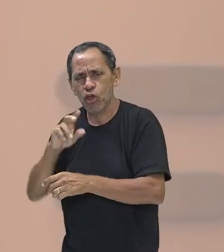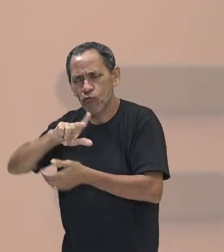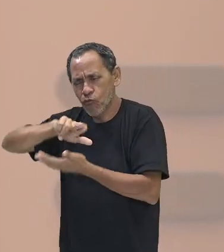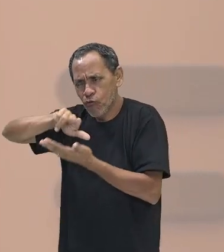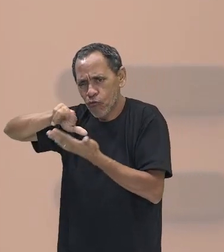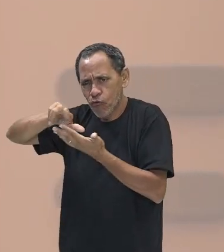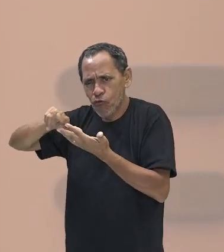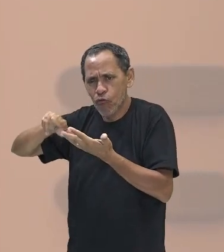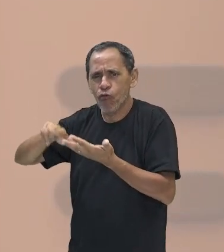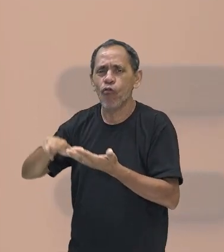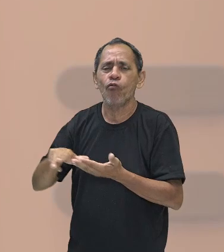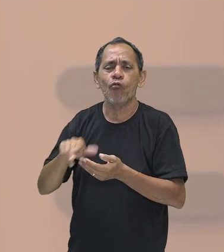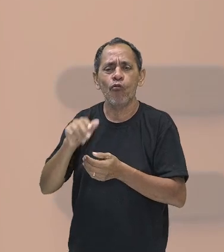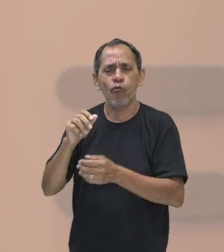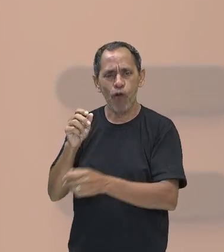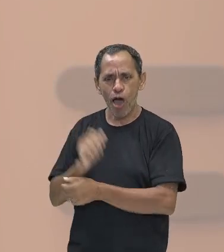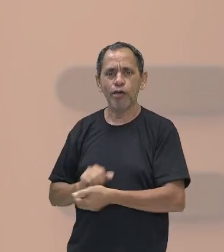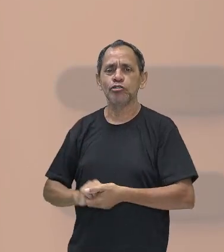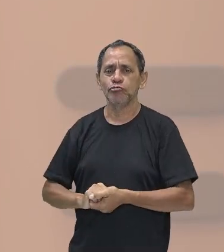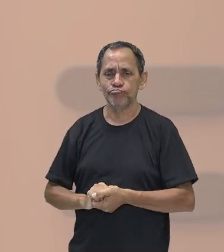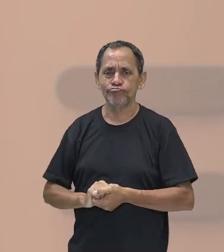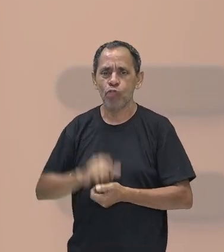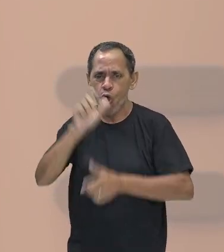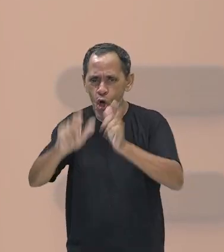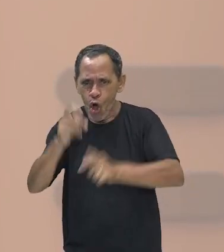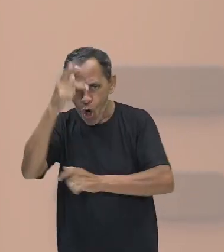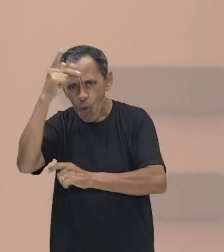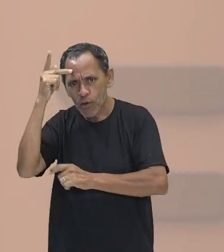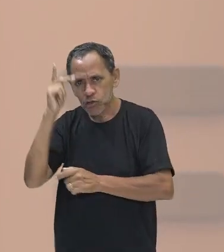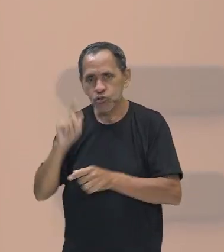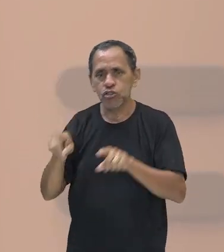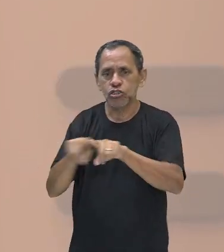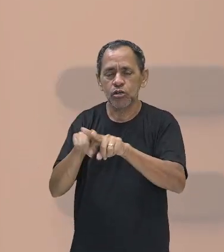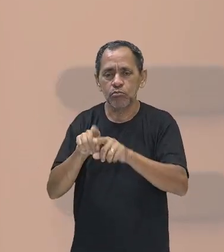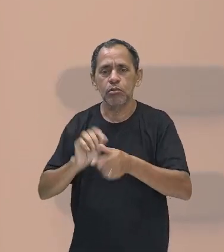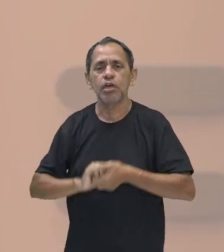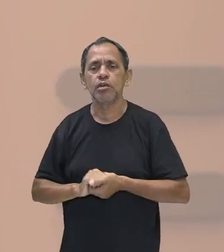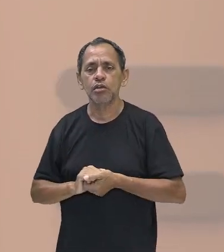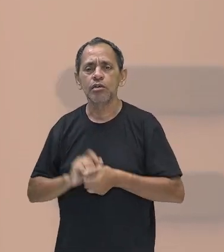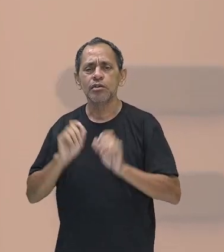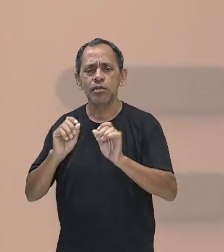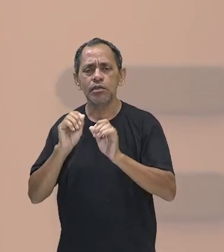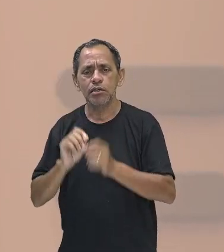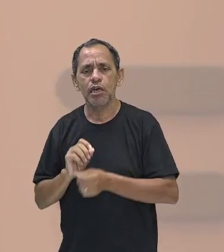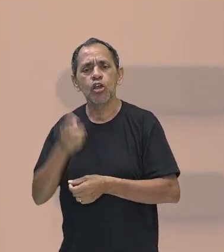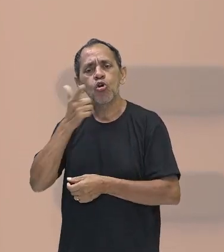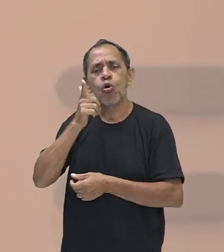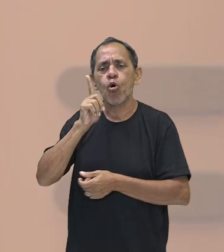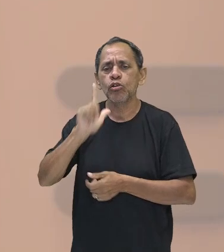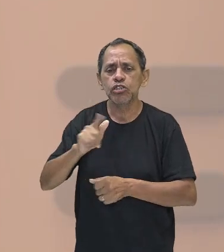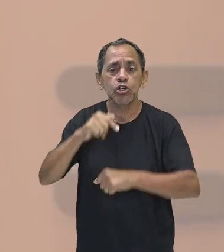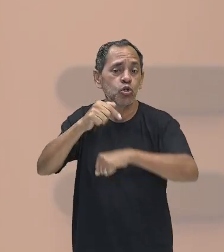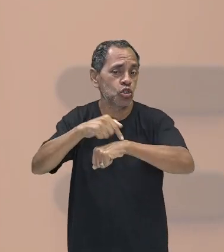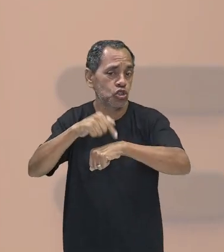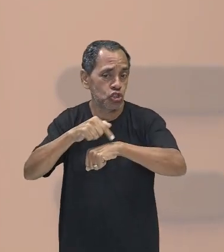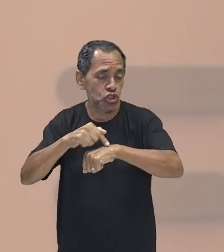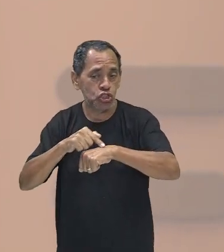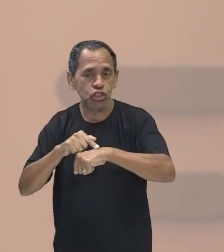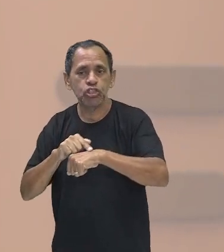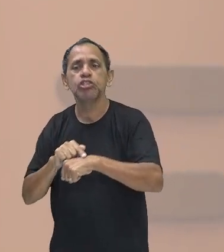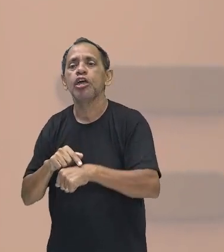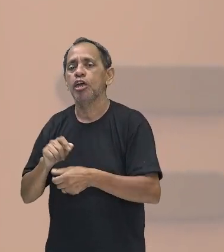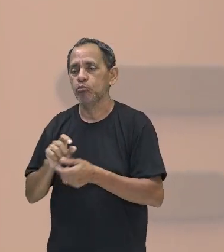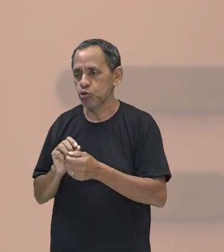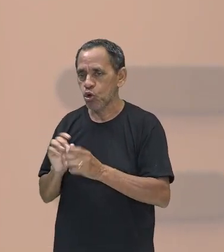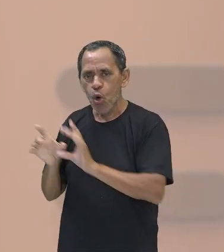espartanos, eles conseguiram o seu objetivo, que era exatamente conseguir chegar aí, né, os outros aliados para fazer, então, essa